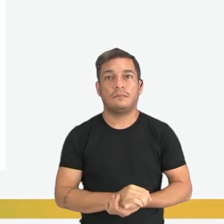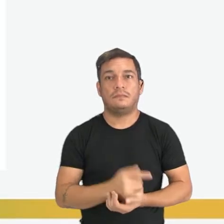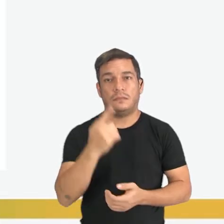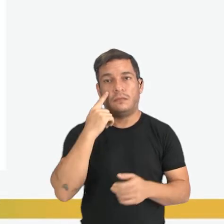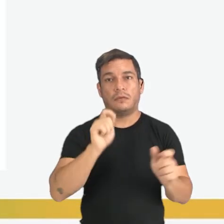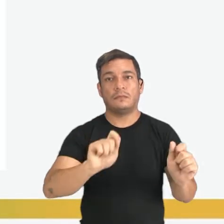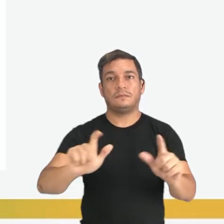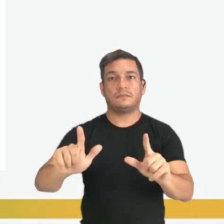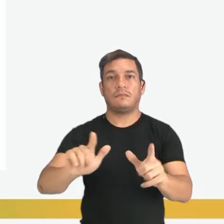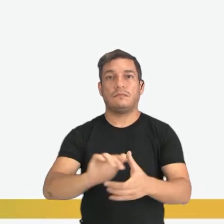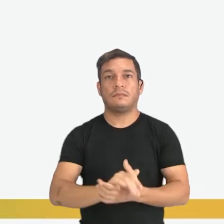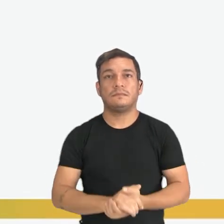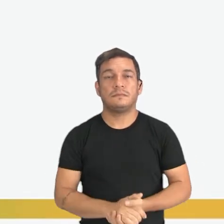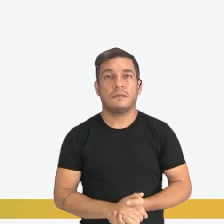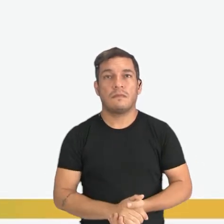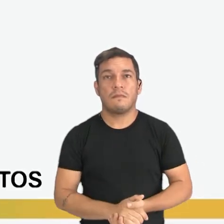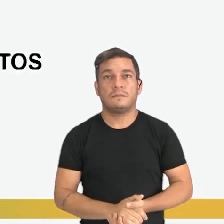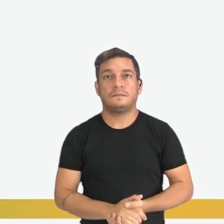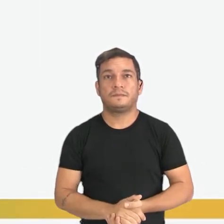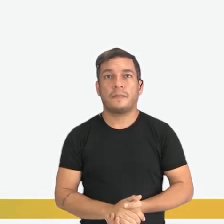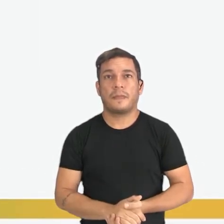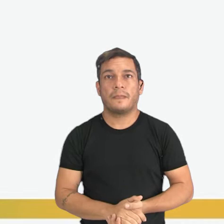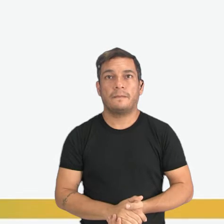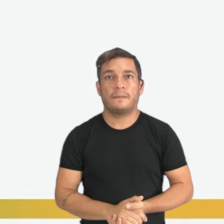Acompanha aí na telinha.